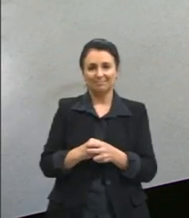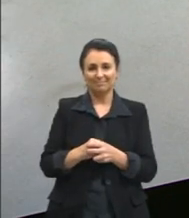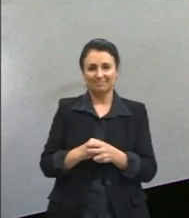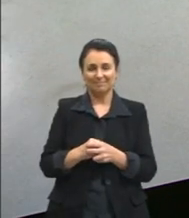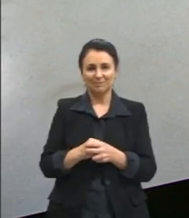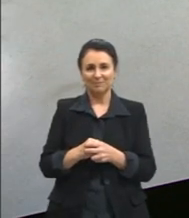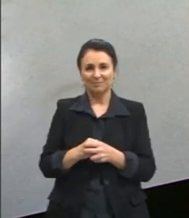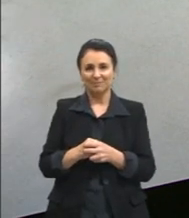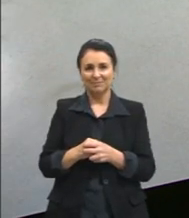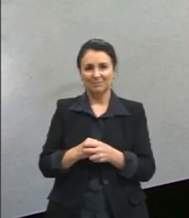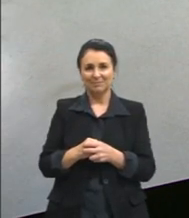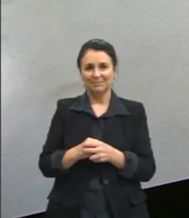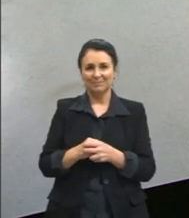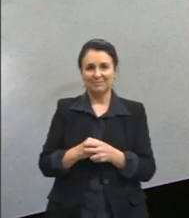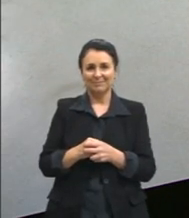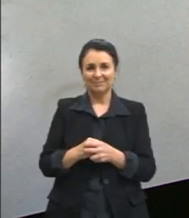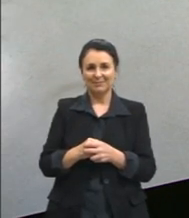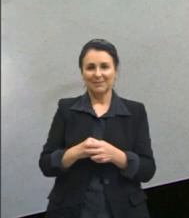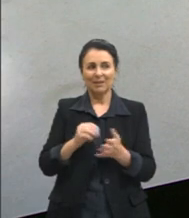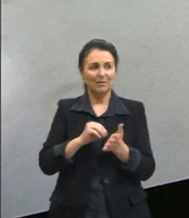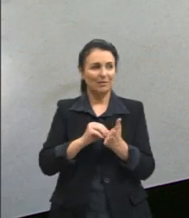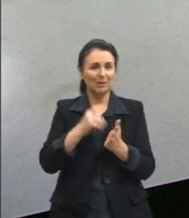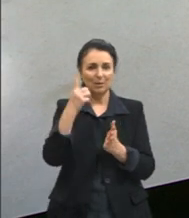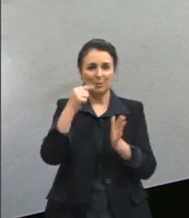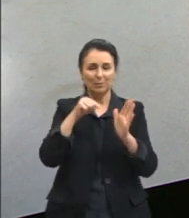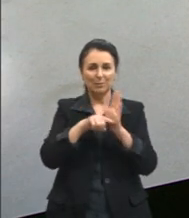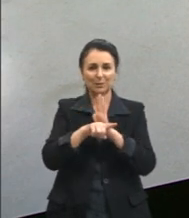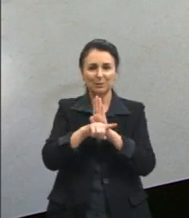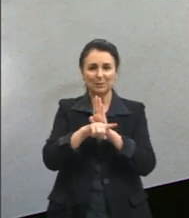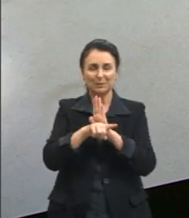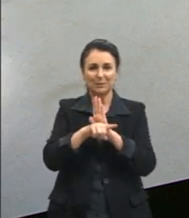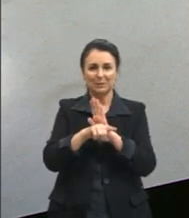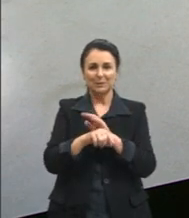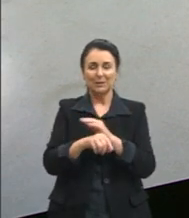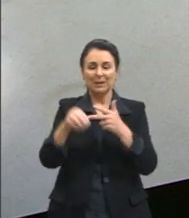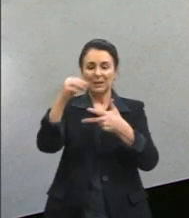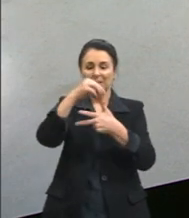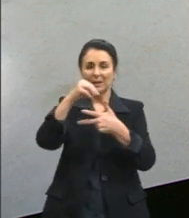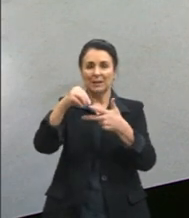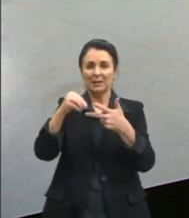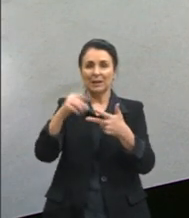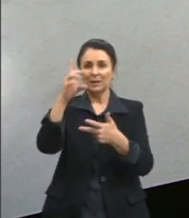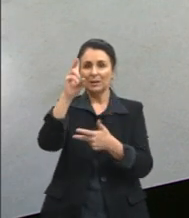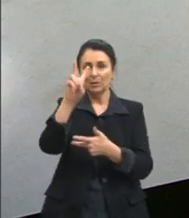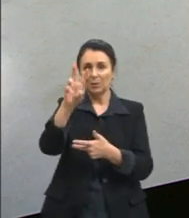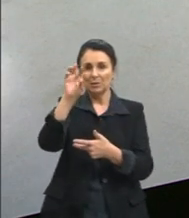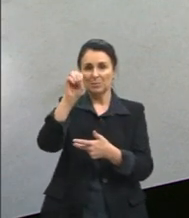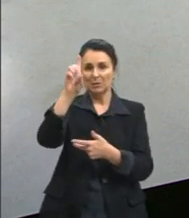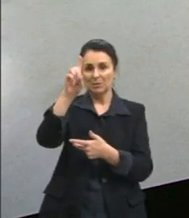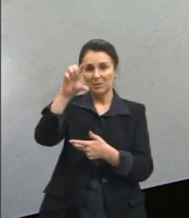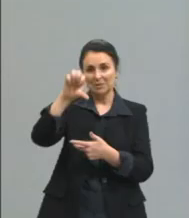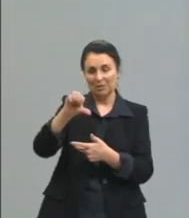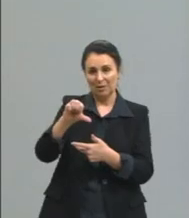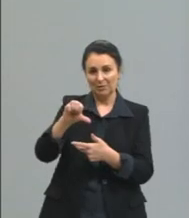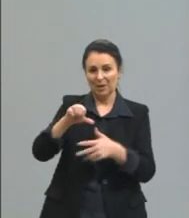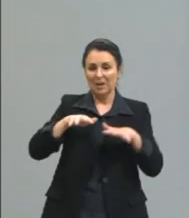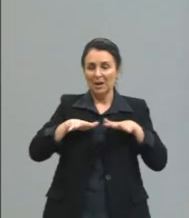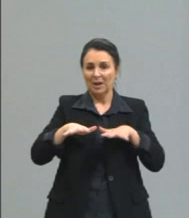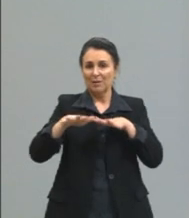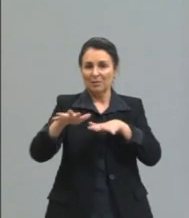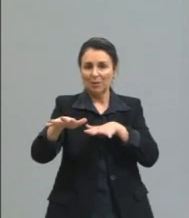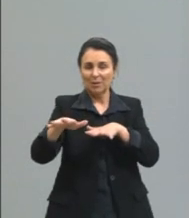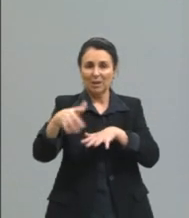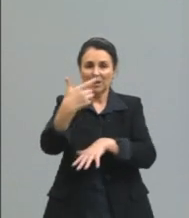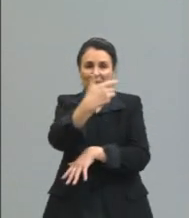com água na boca com a próxima questão? É bem curtinha. Então, do Enem 2019, a revolta da vacina de